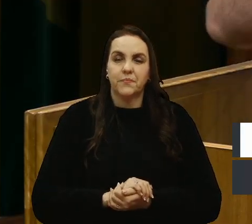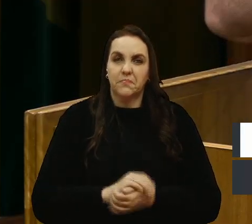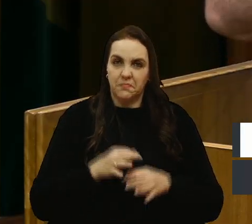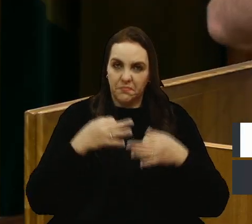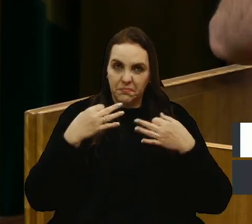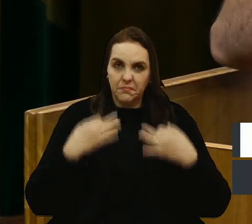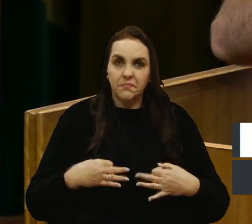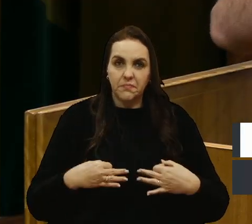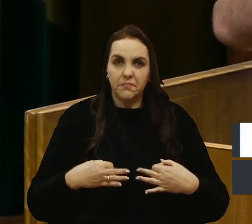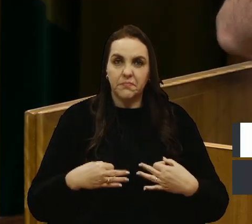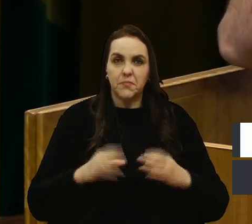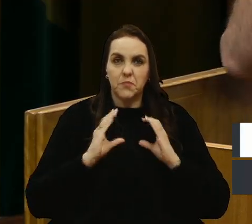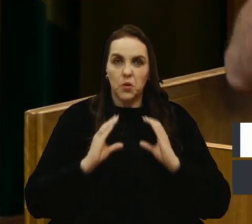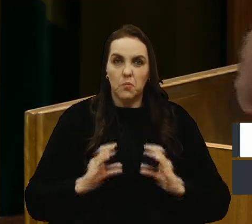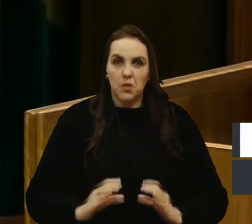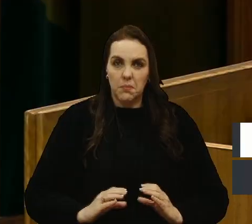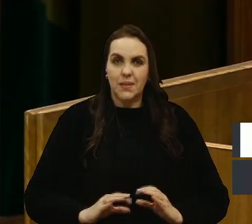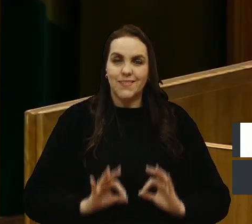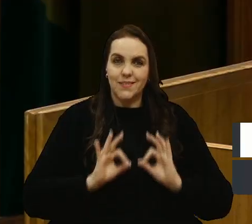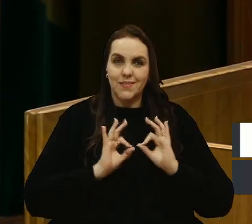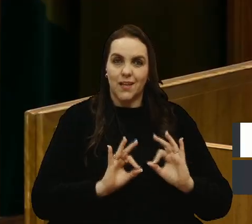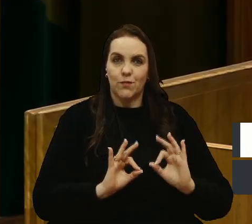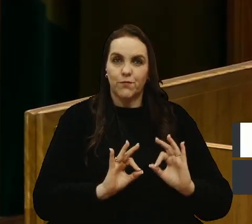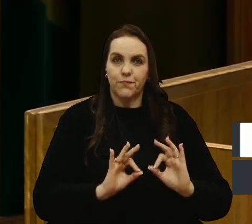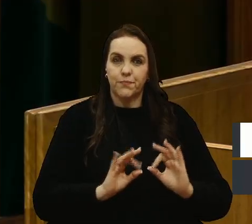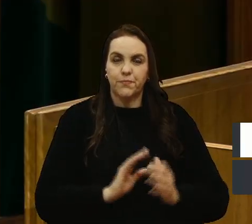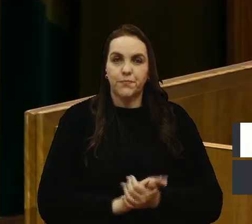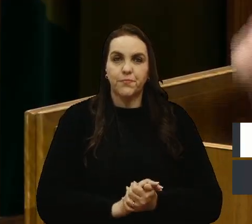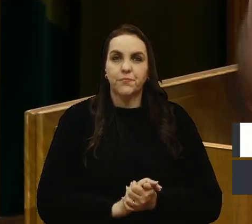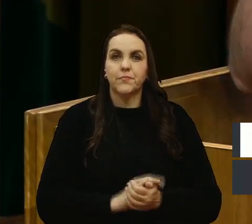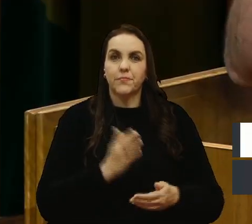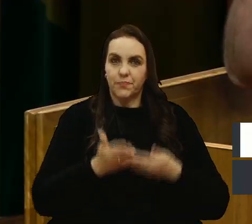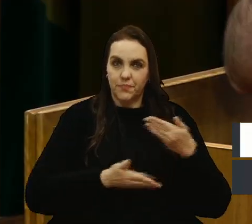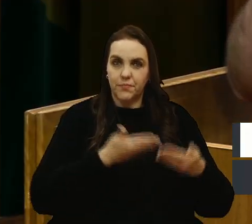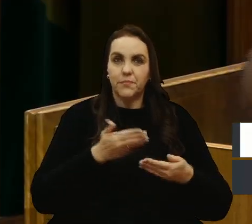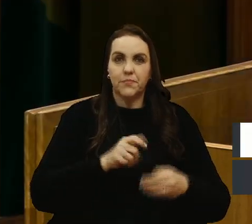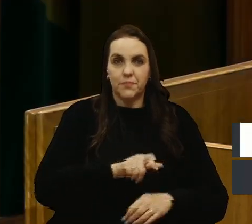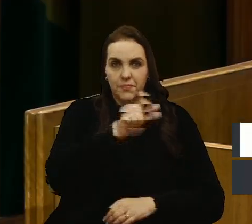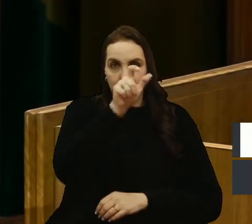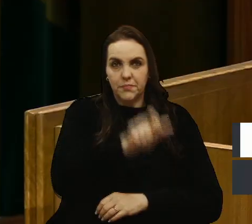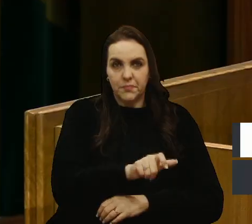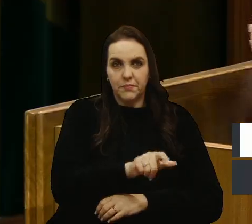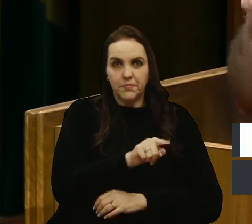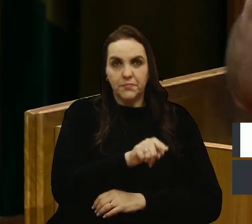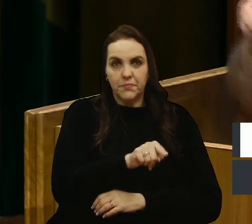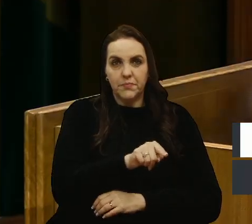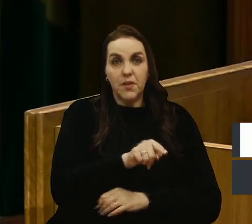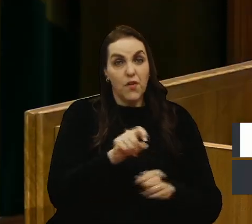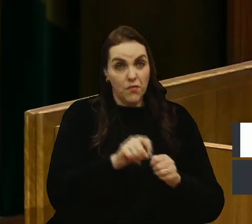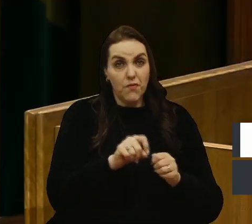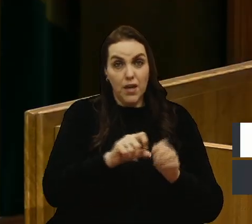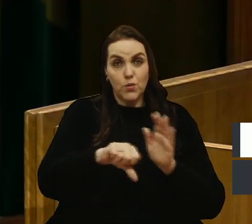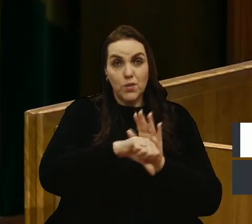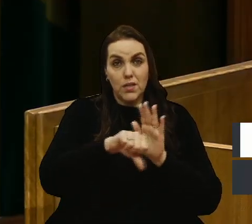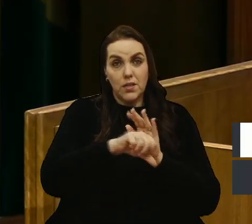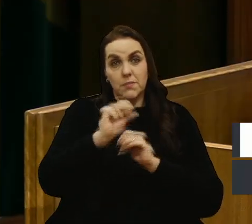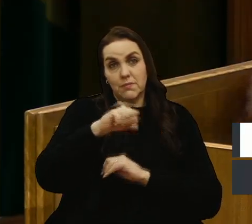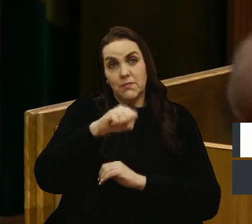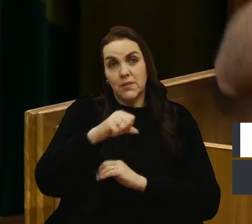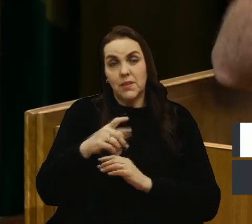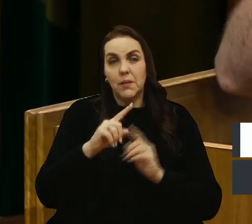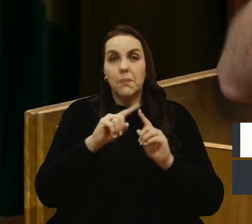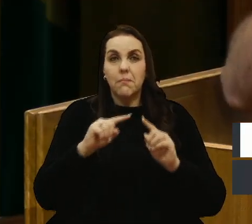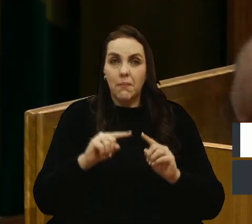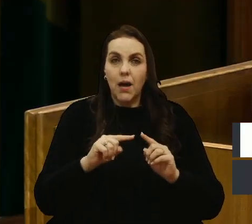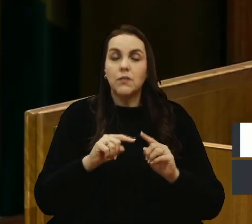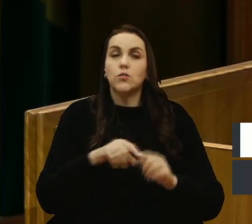conduta totalmente adequada. Trataram aquele cidadão que cometeu um crime, sim, mas com